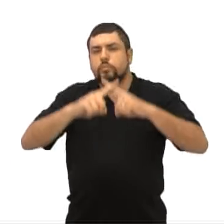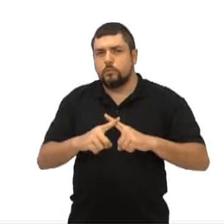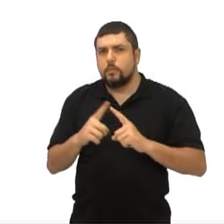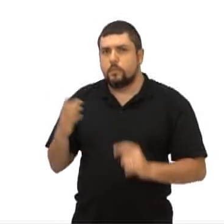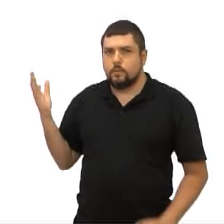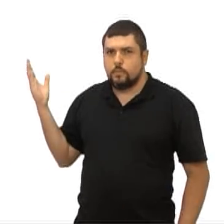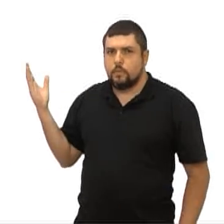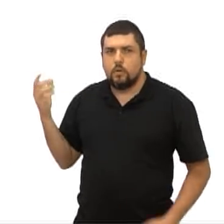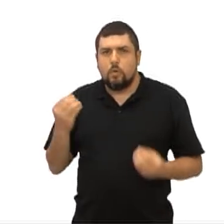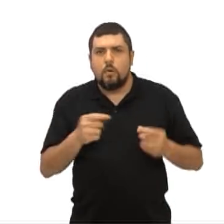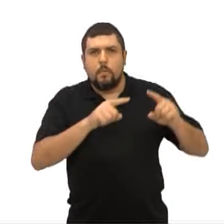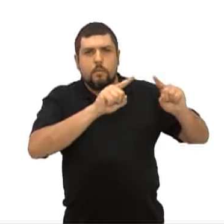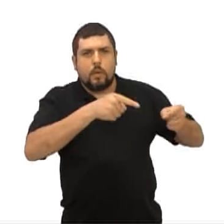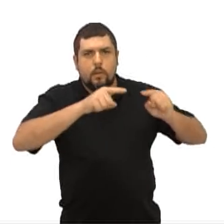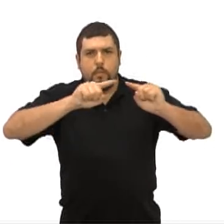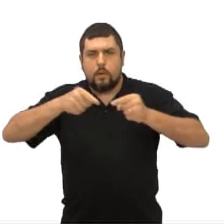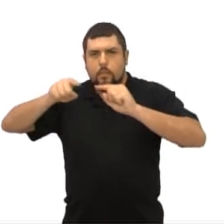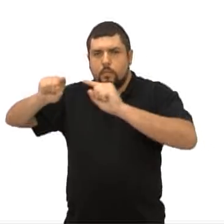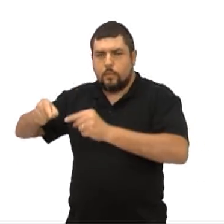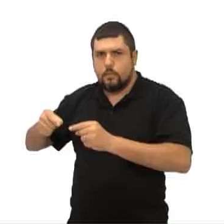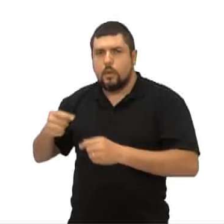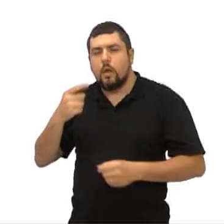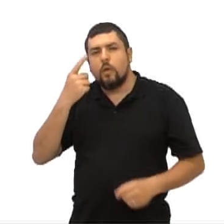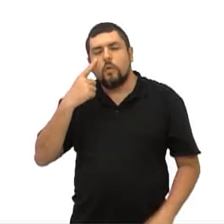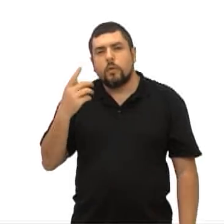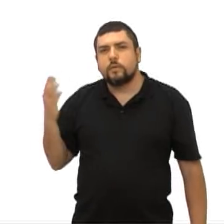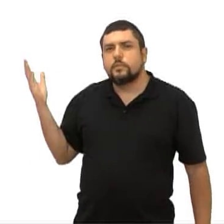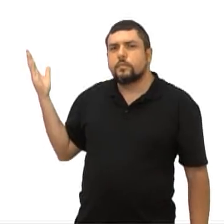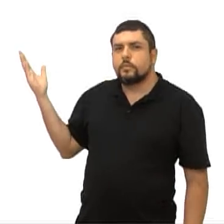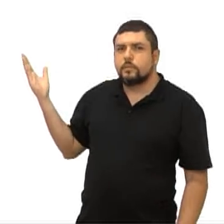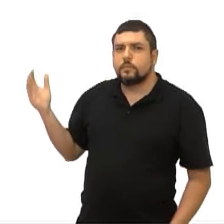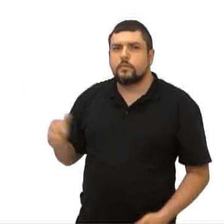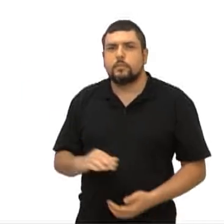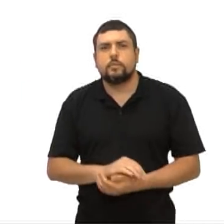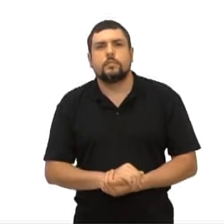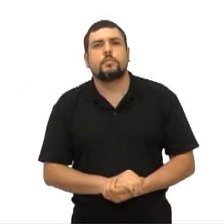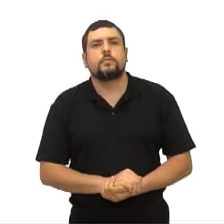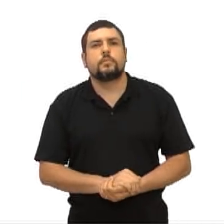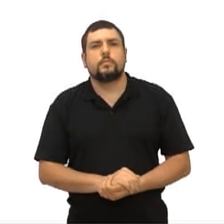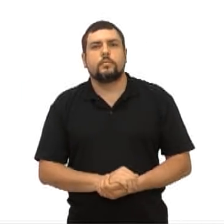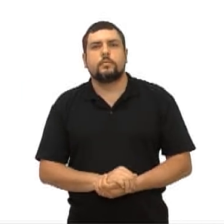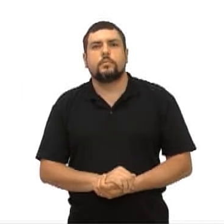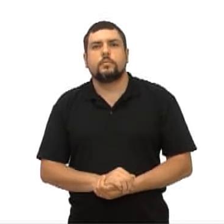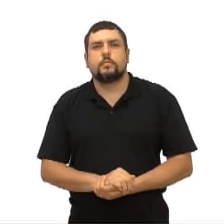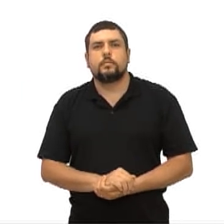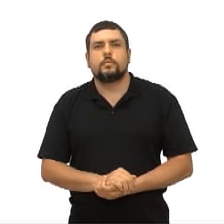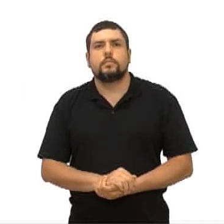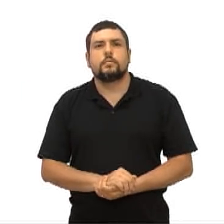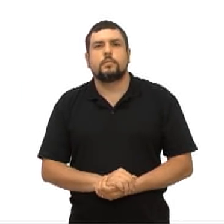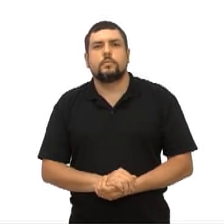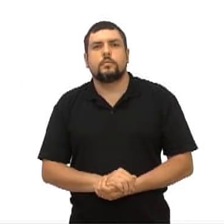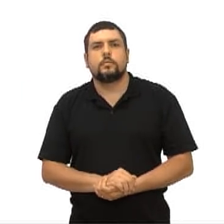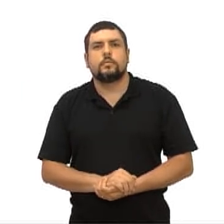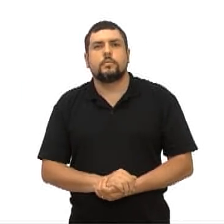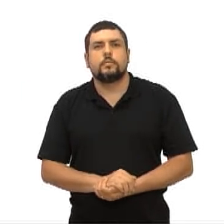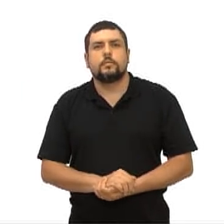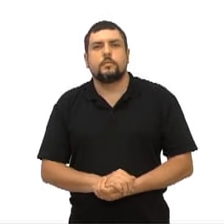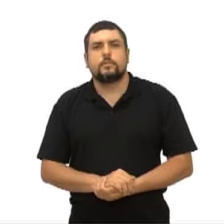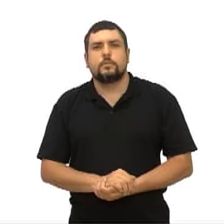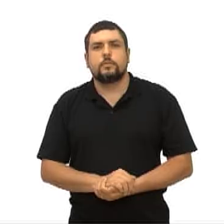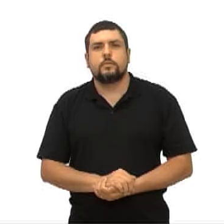calcular. Então, 4 vezes 4, 16. 8 vezes 3, 24. 12